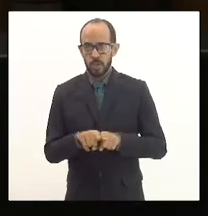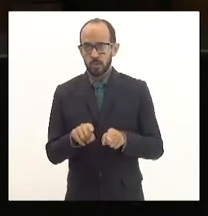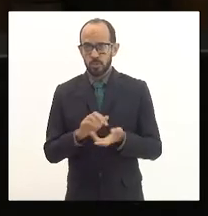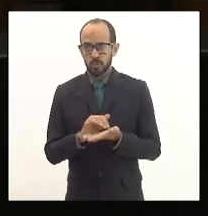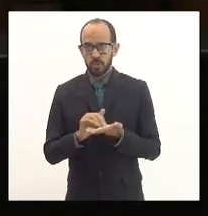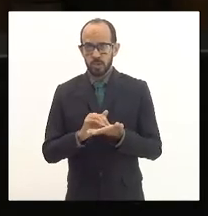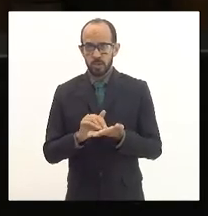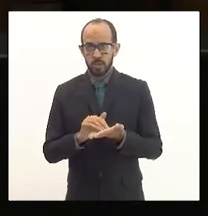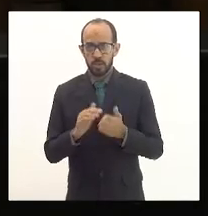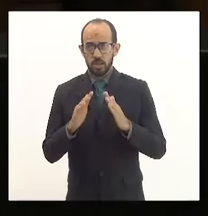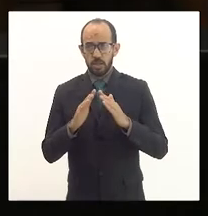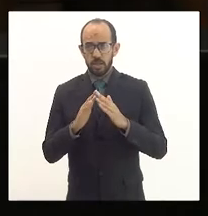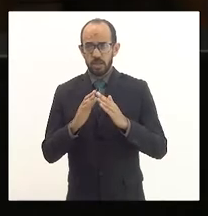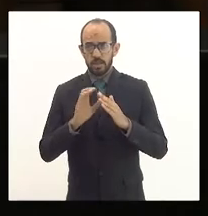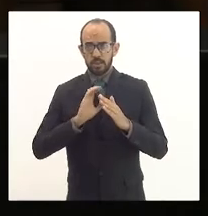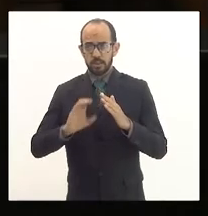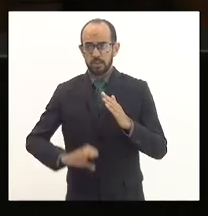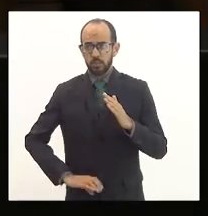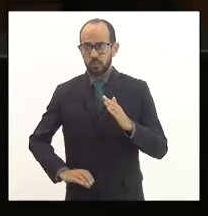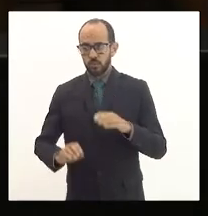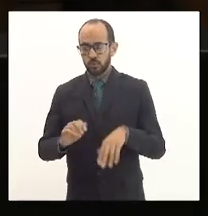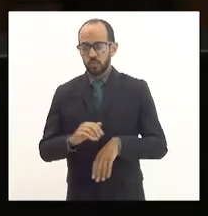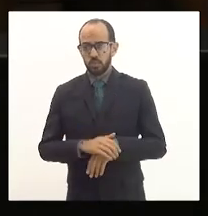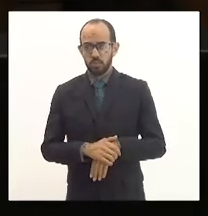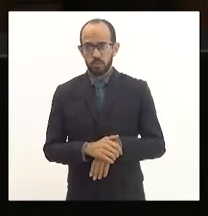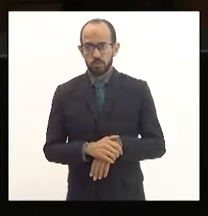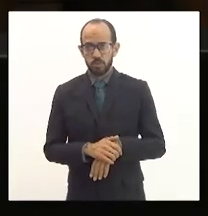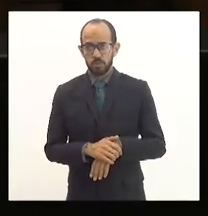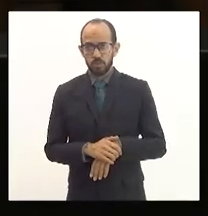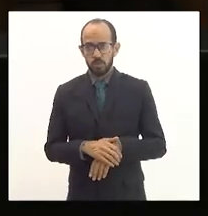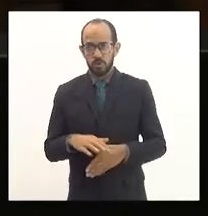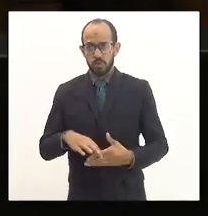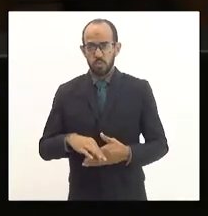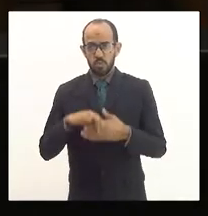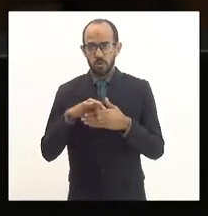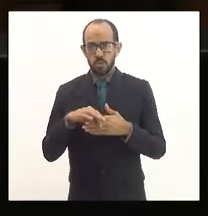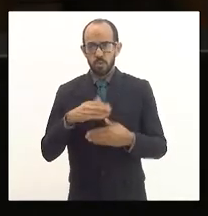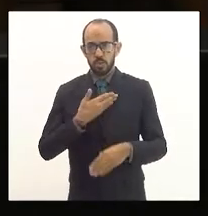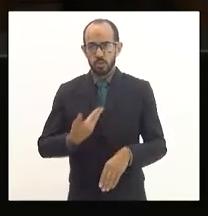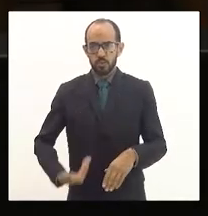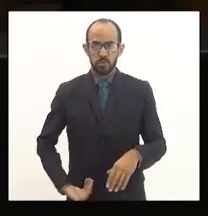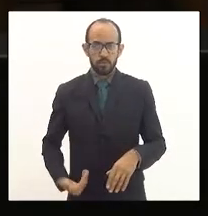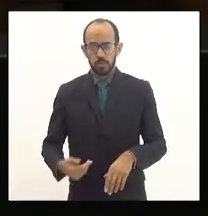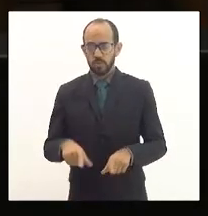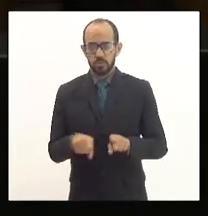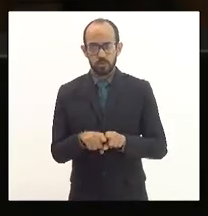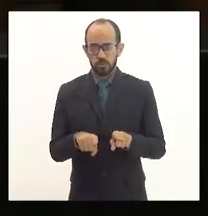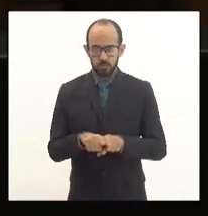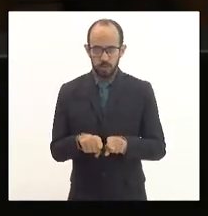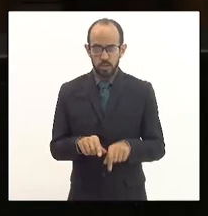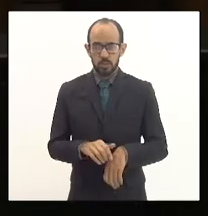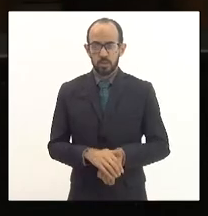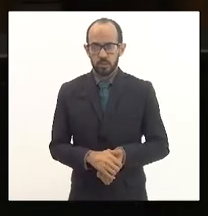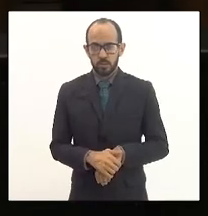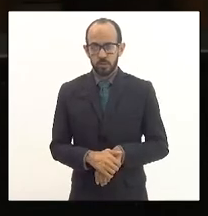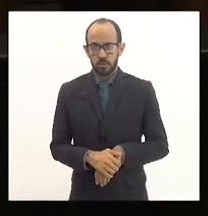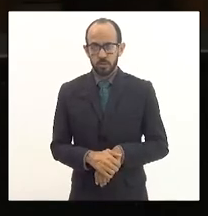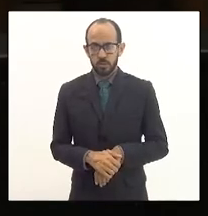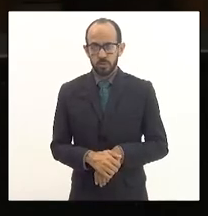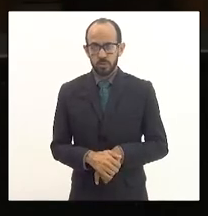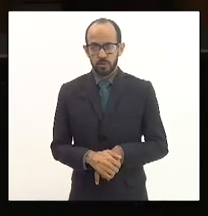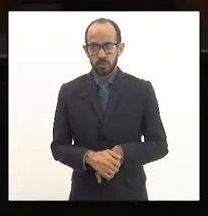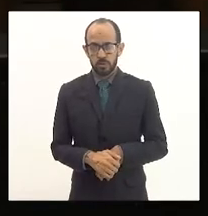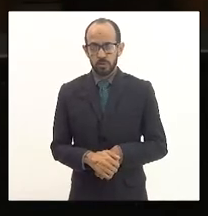o secretário da casa civil com o líder do governo aqui da alerj com